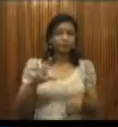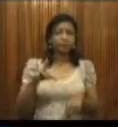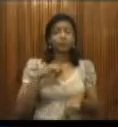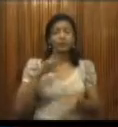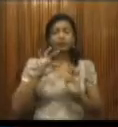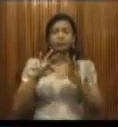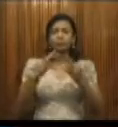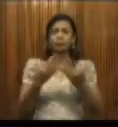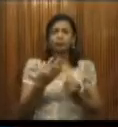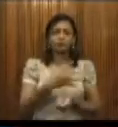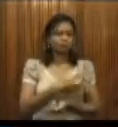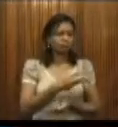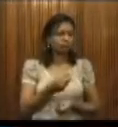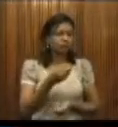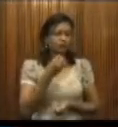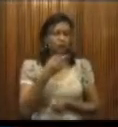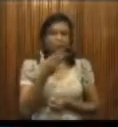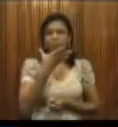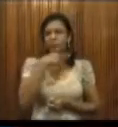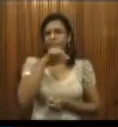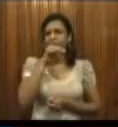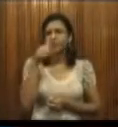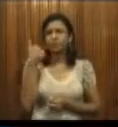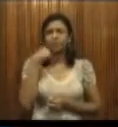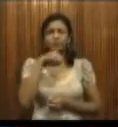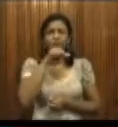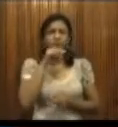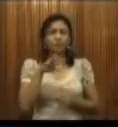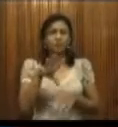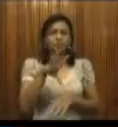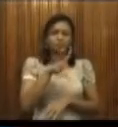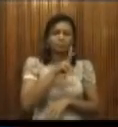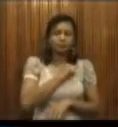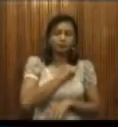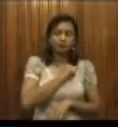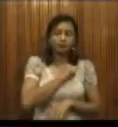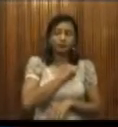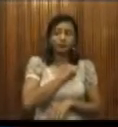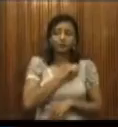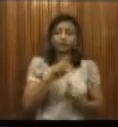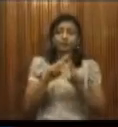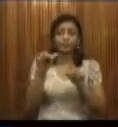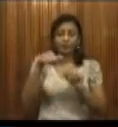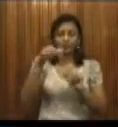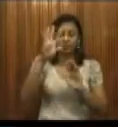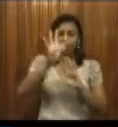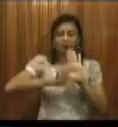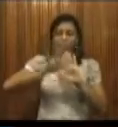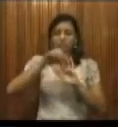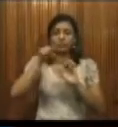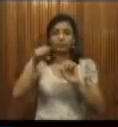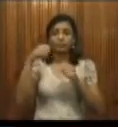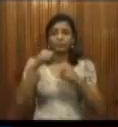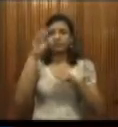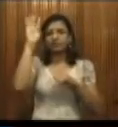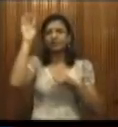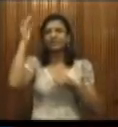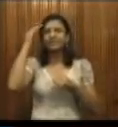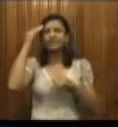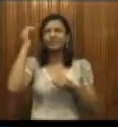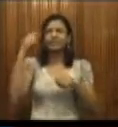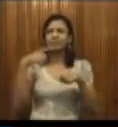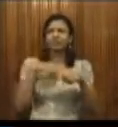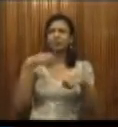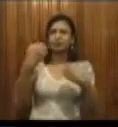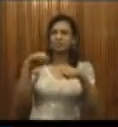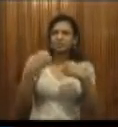filhos agradáveis, com pais que te amam, mas mesmo nessa situação, o texto quer que você entenda que há uma necessidade maior.